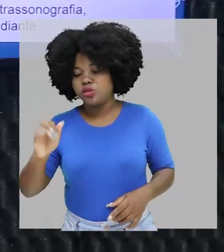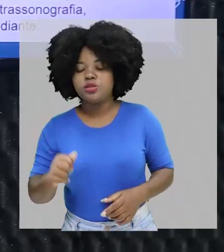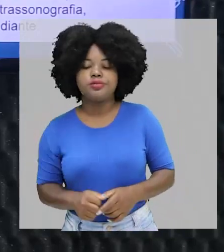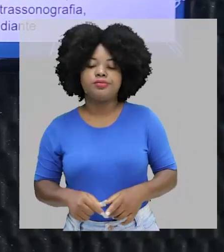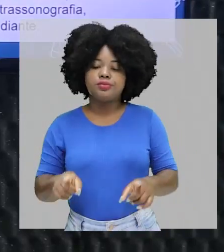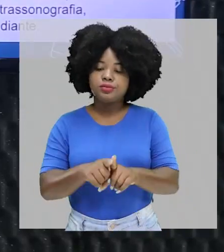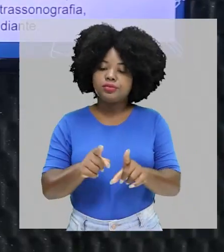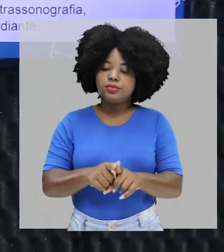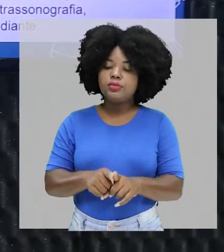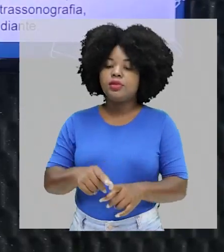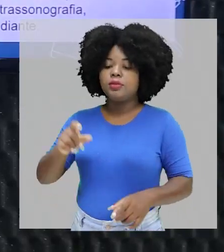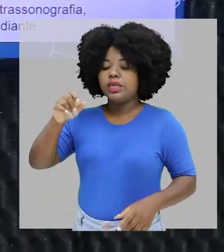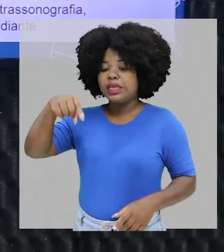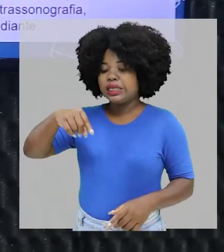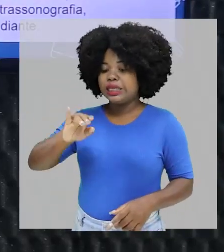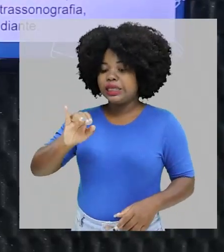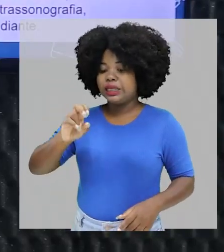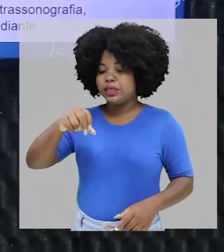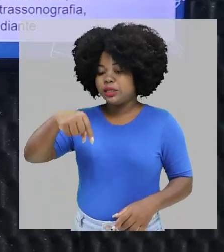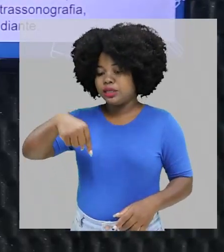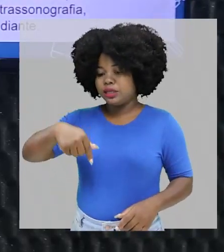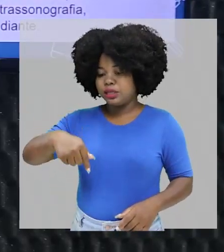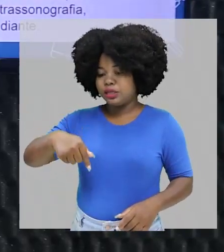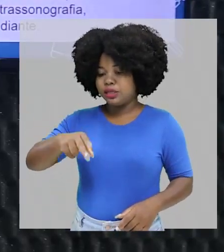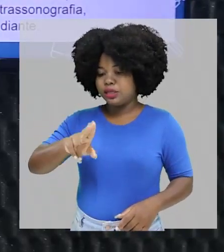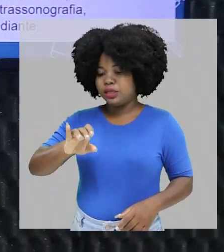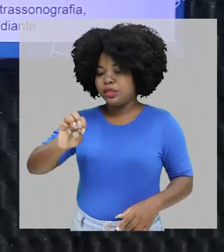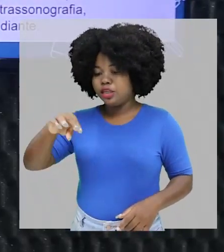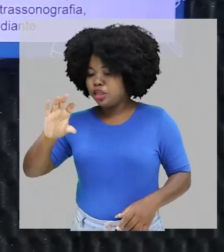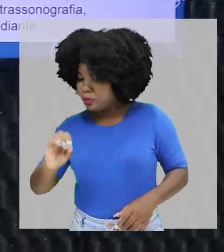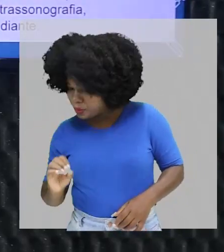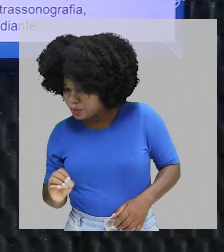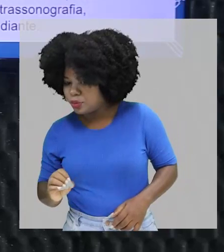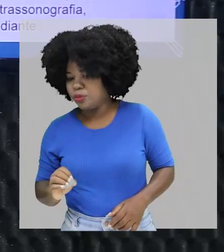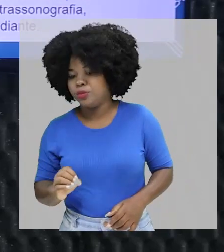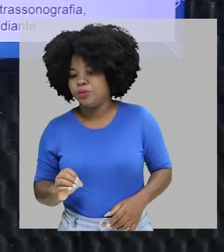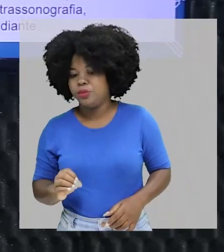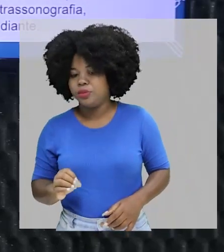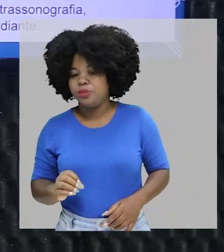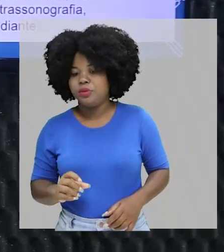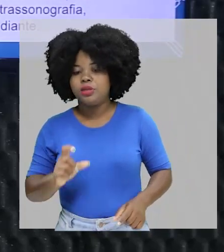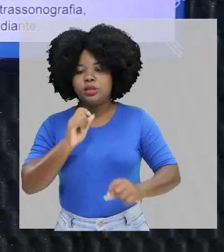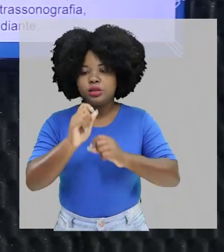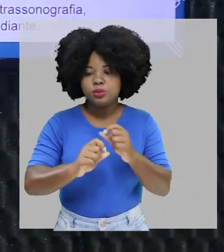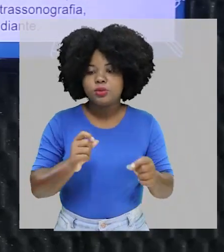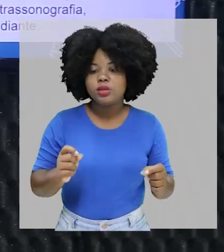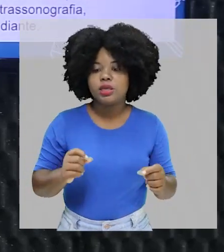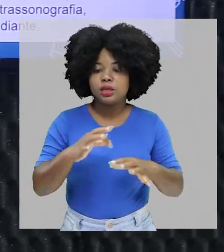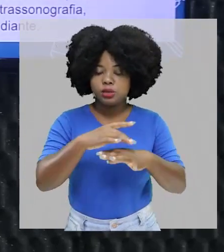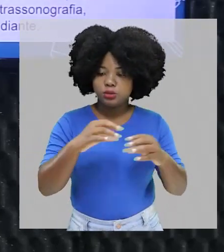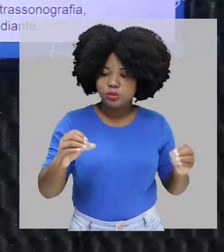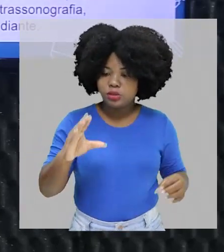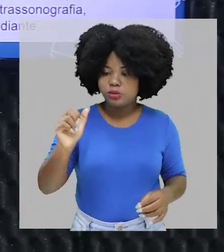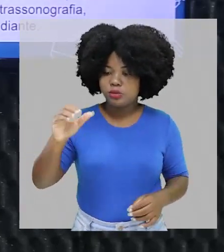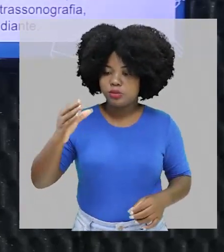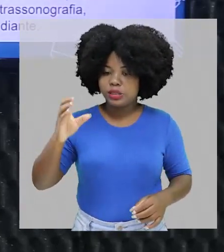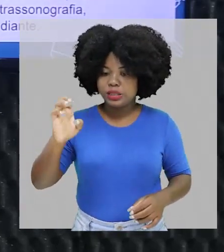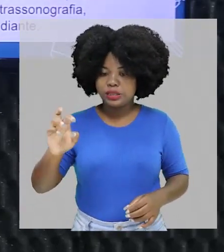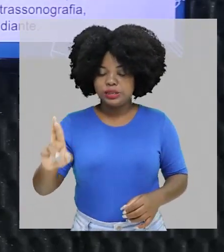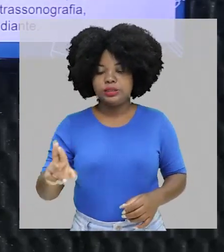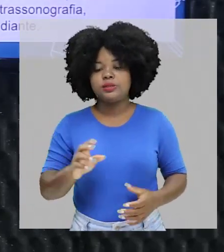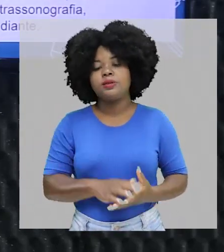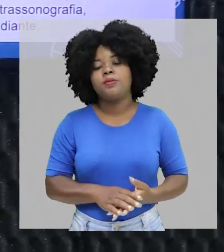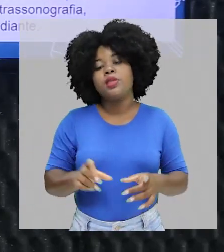radioterapia, assim como a quimioterapia, está muito ligada ao combate do câncer, tudo bem? A ressonância